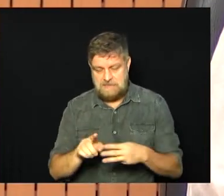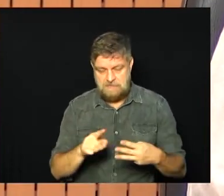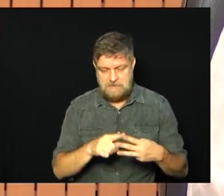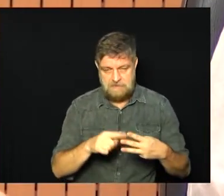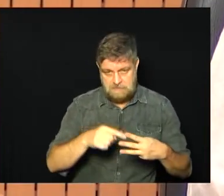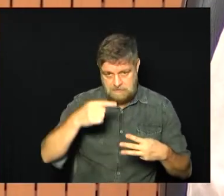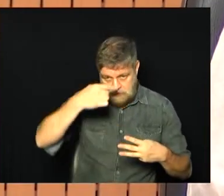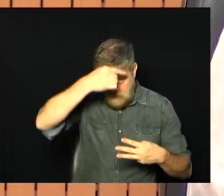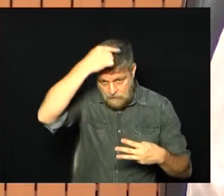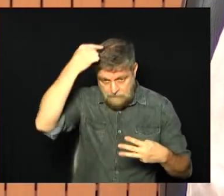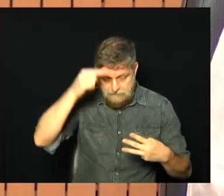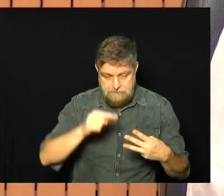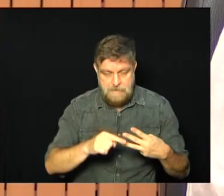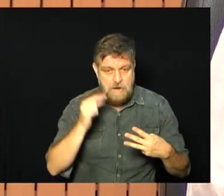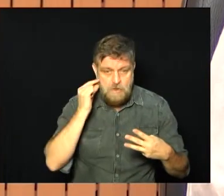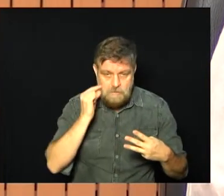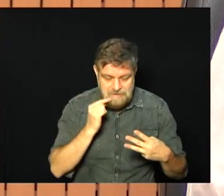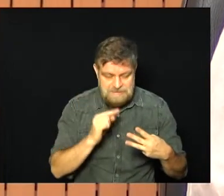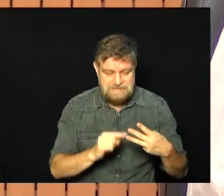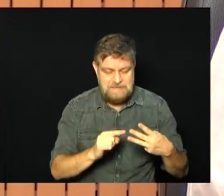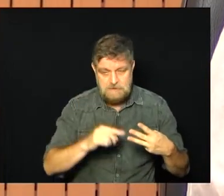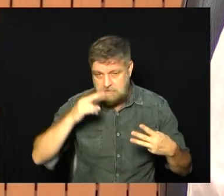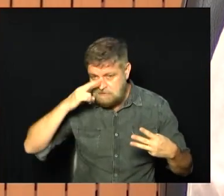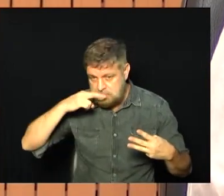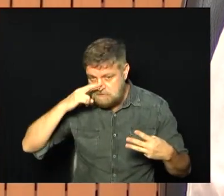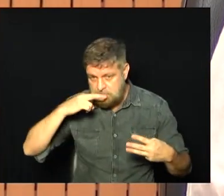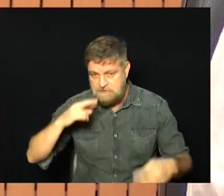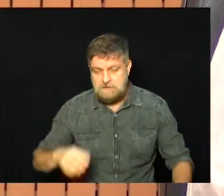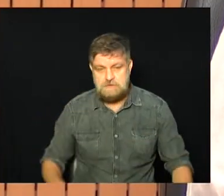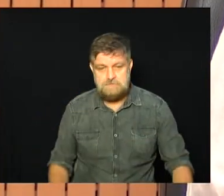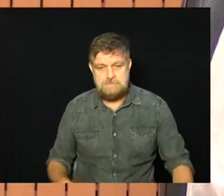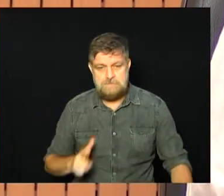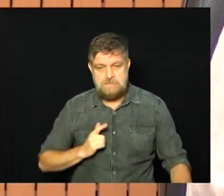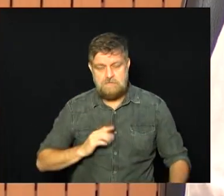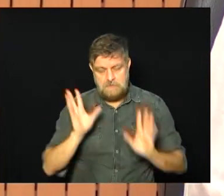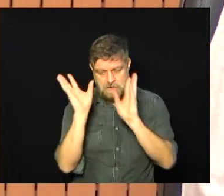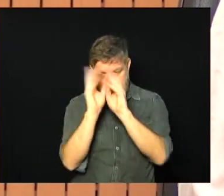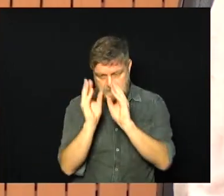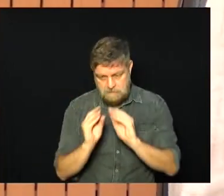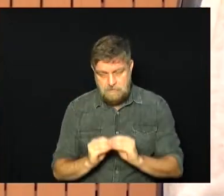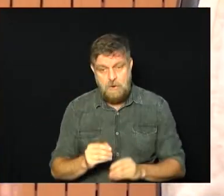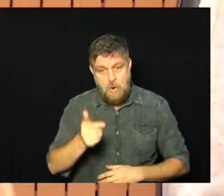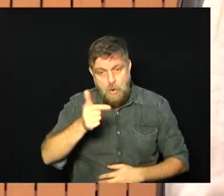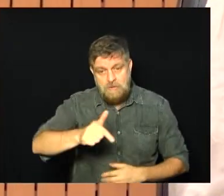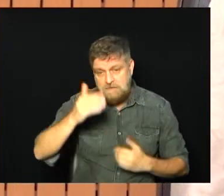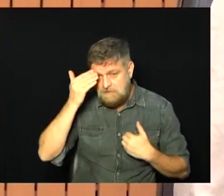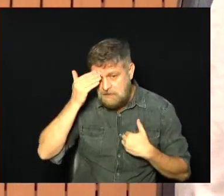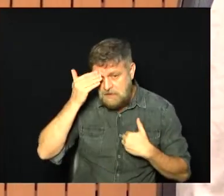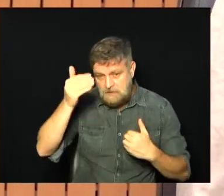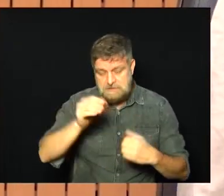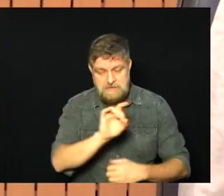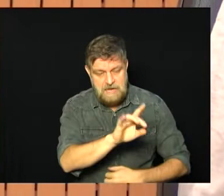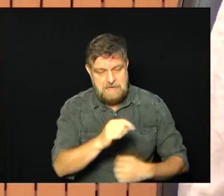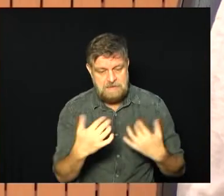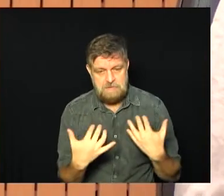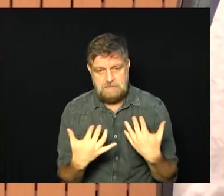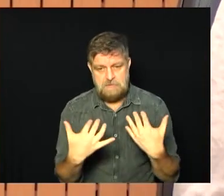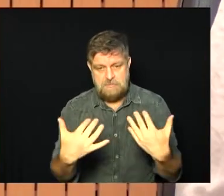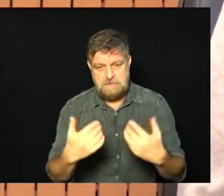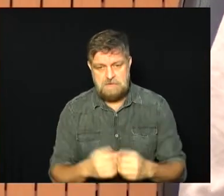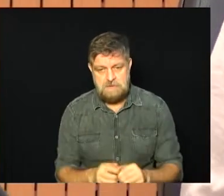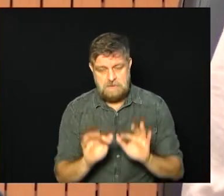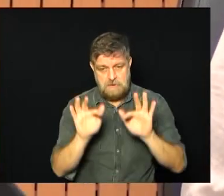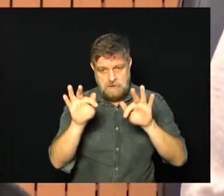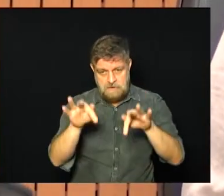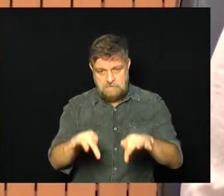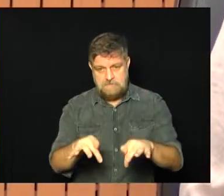vereador Marcelo Silva. Então, com essas considerações, mais uma vez agradecendo a presença de todos, eu dou por